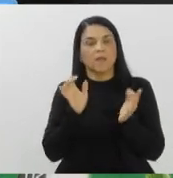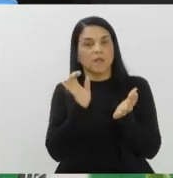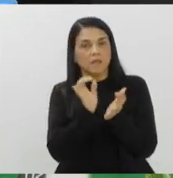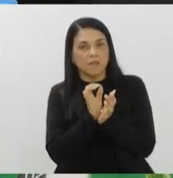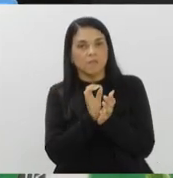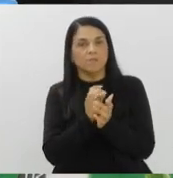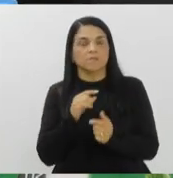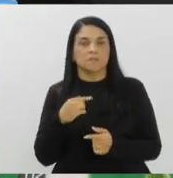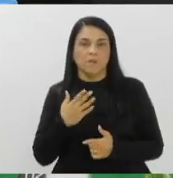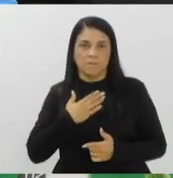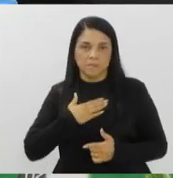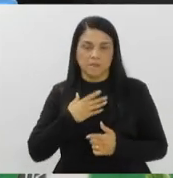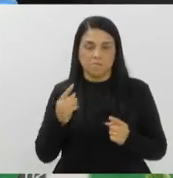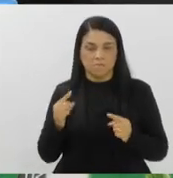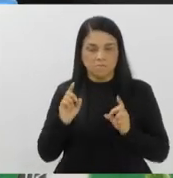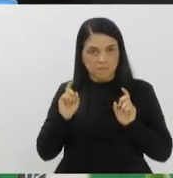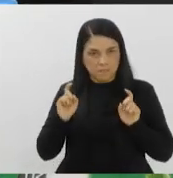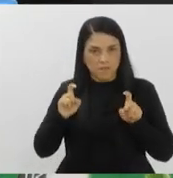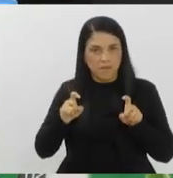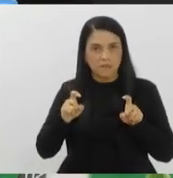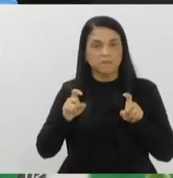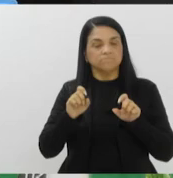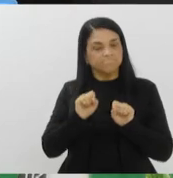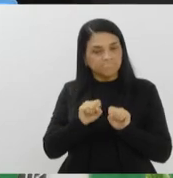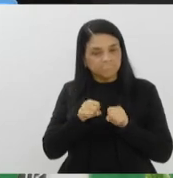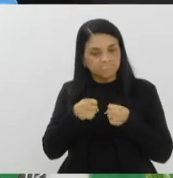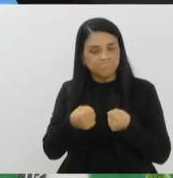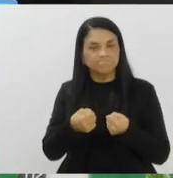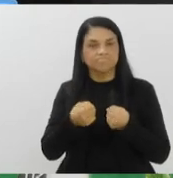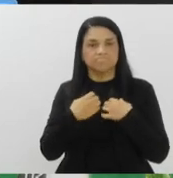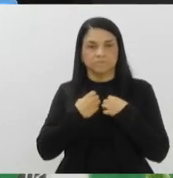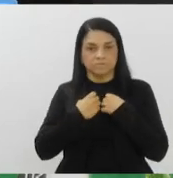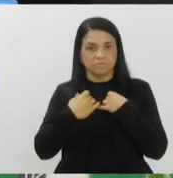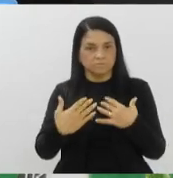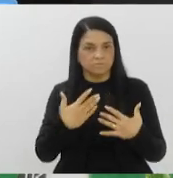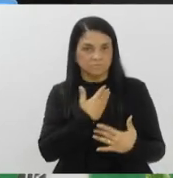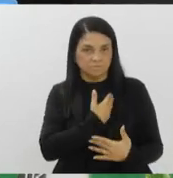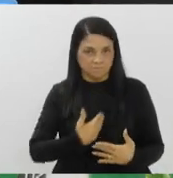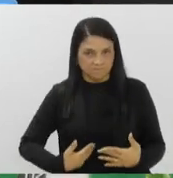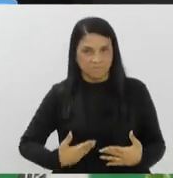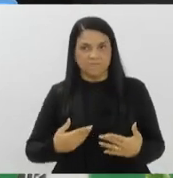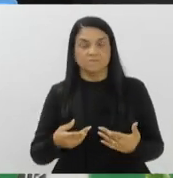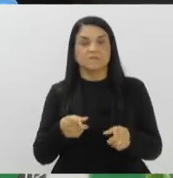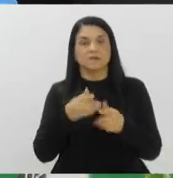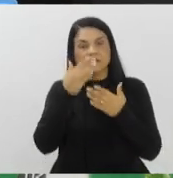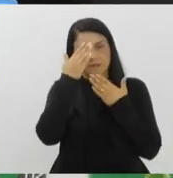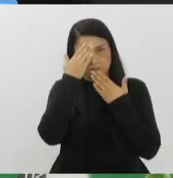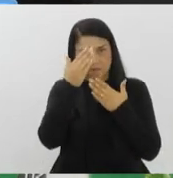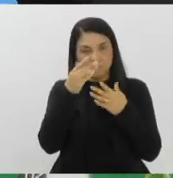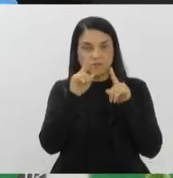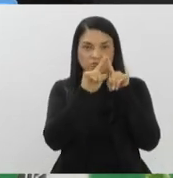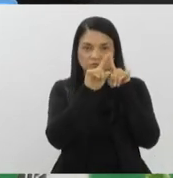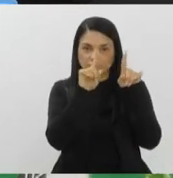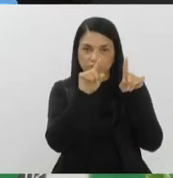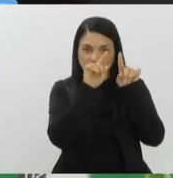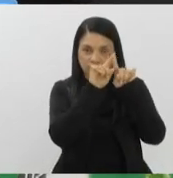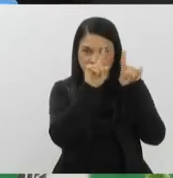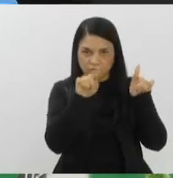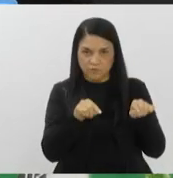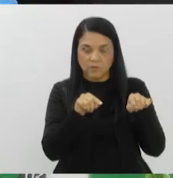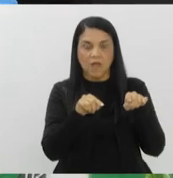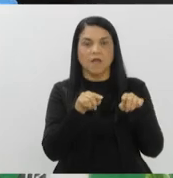um esforço para a concretização desta audiência pública. Então, agradecer também aos funcionários da casa, a